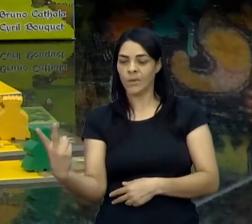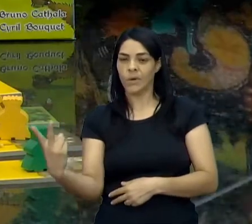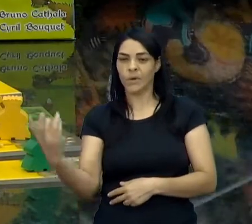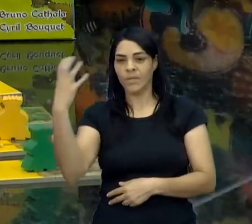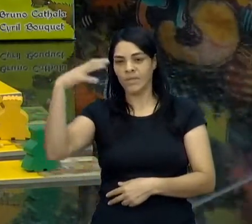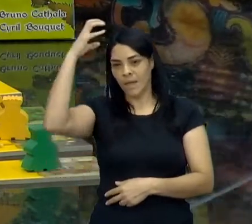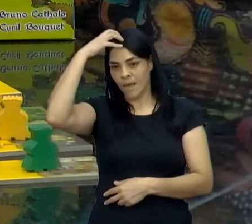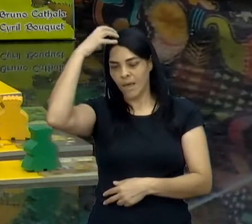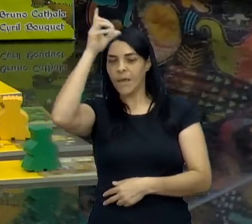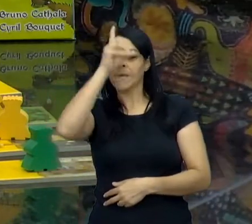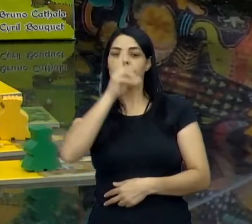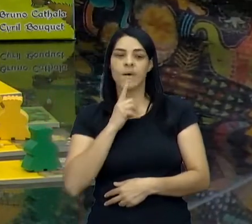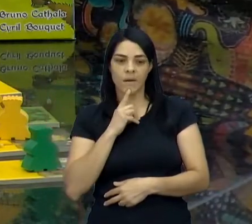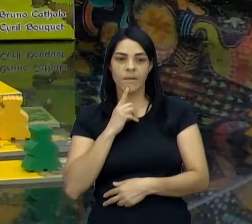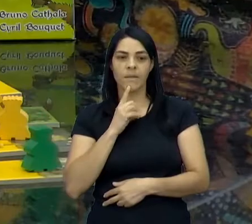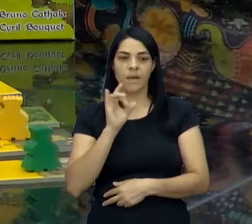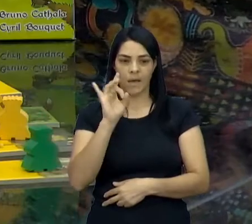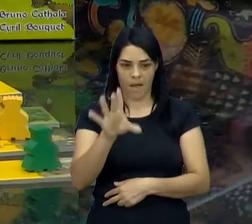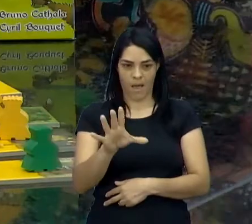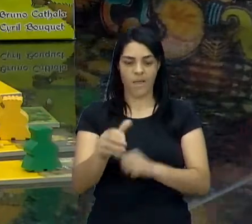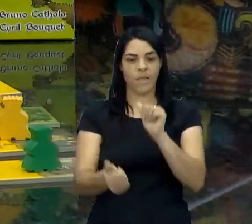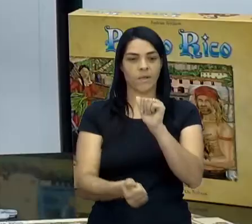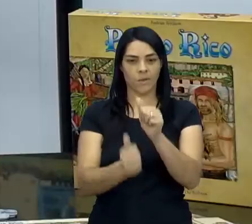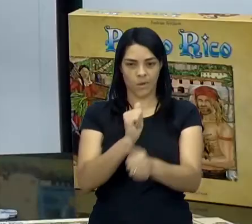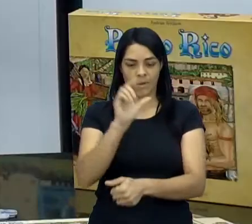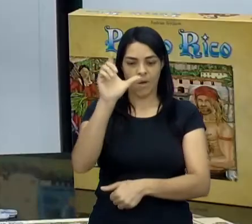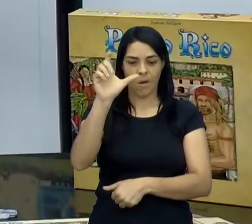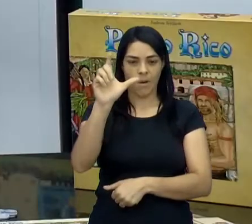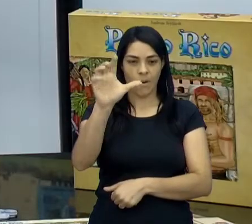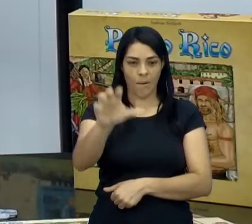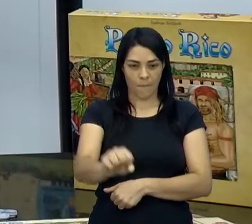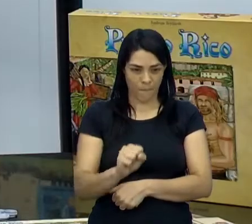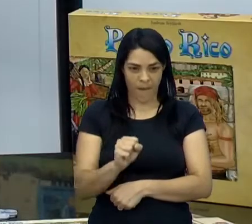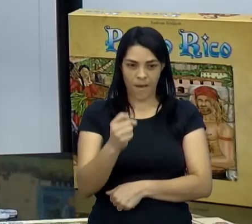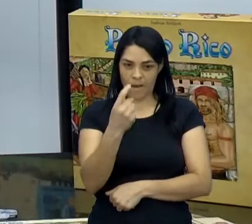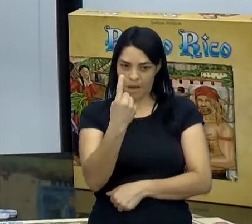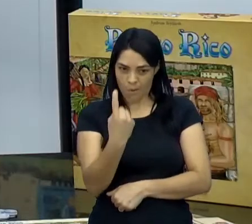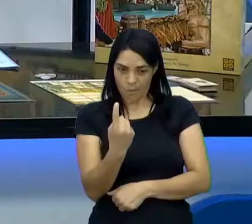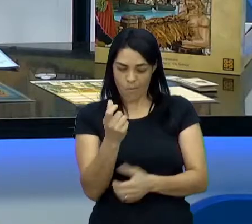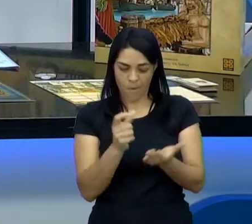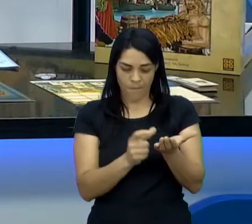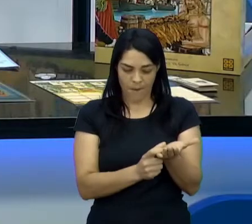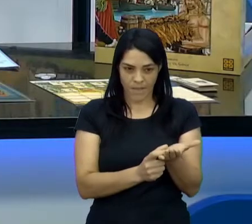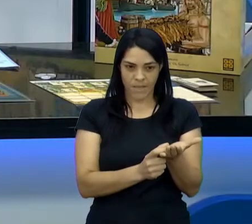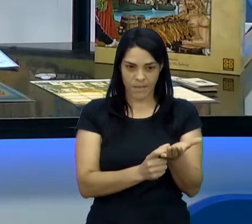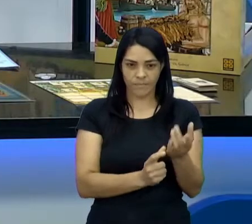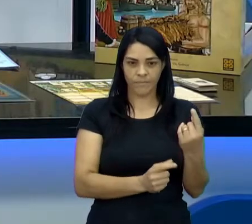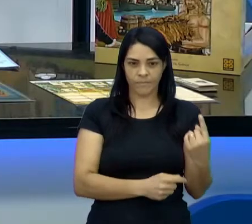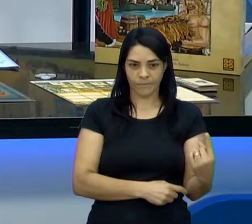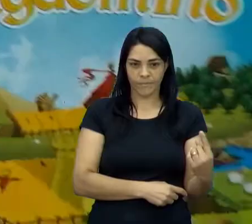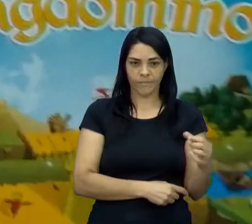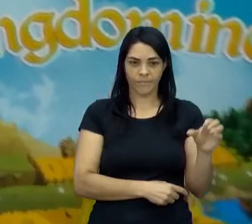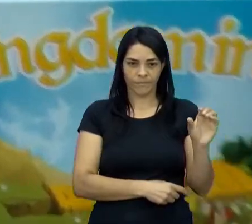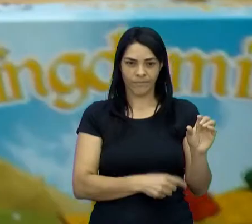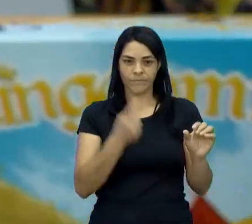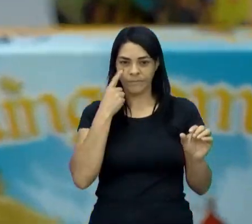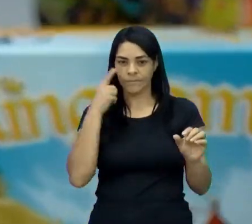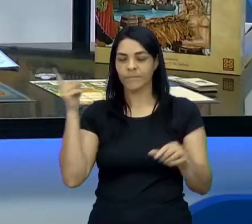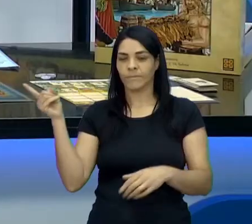peça inicial, que é um quadrado. É essa peça aqui. Opa, aqui. Aqui,